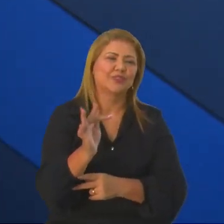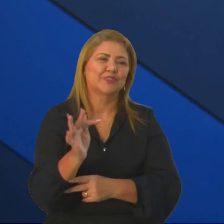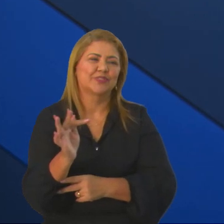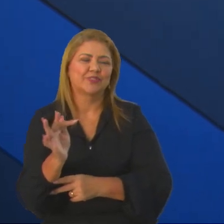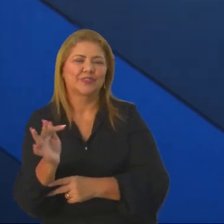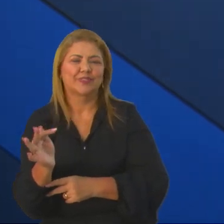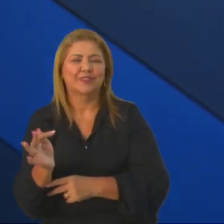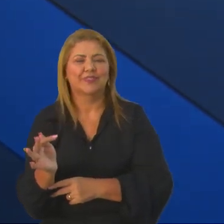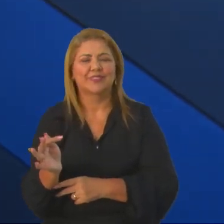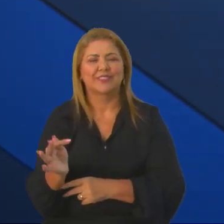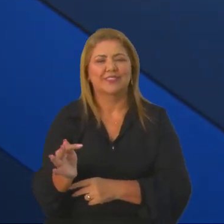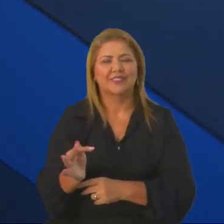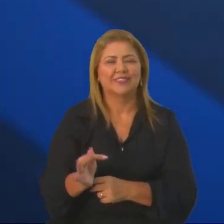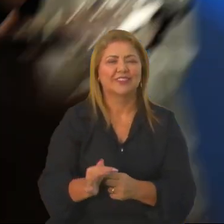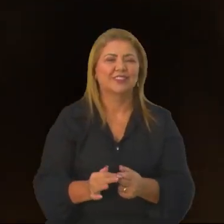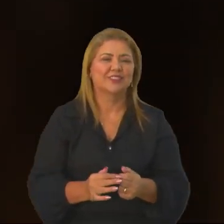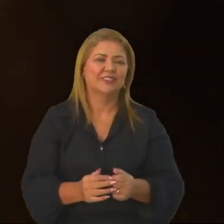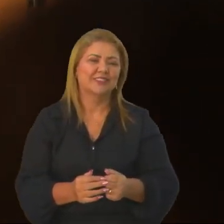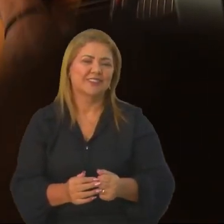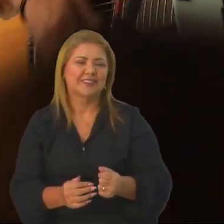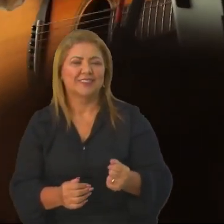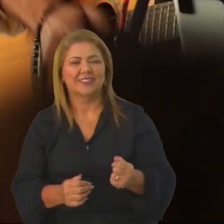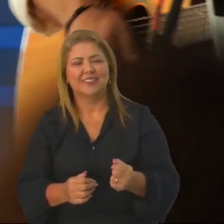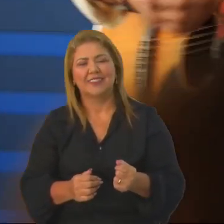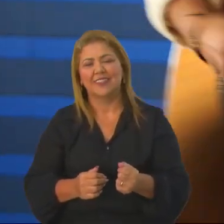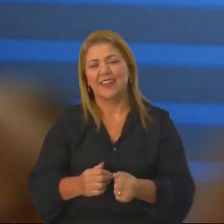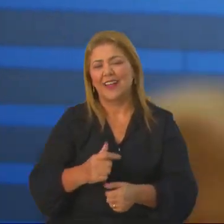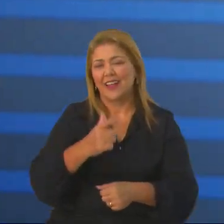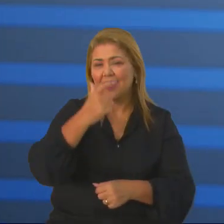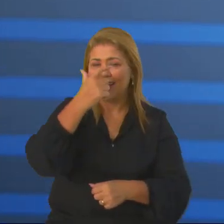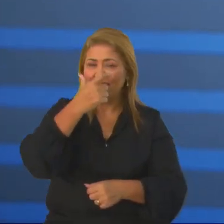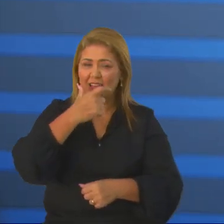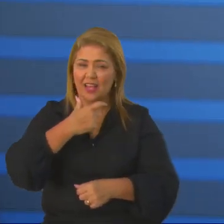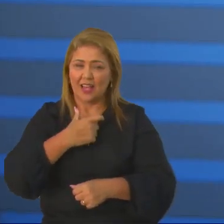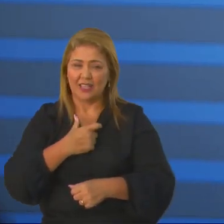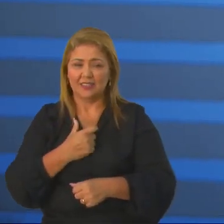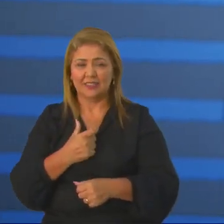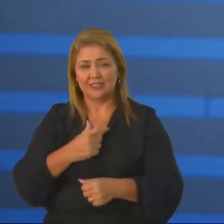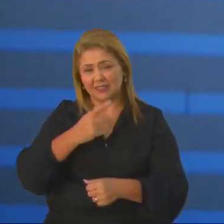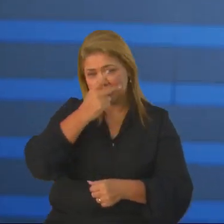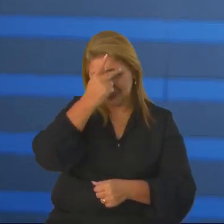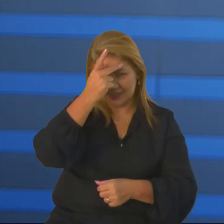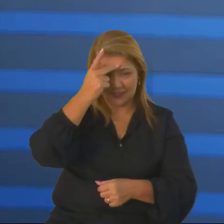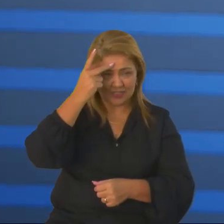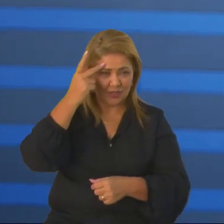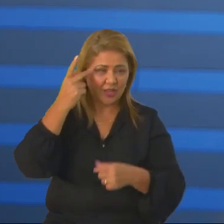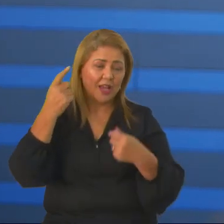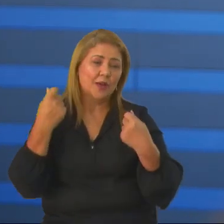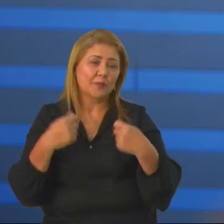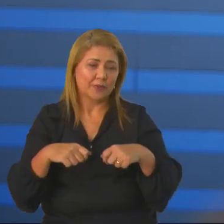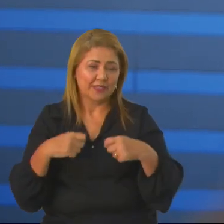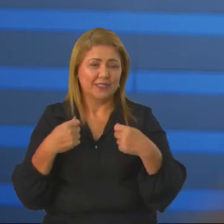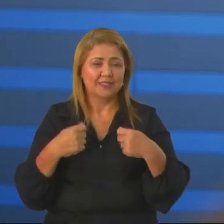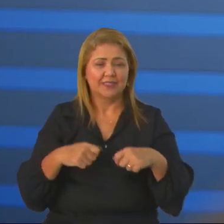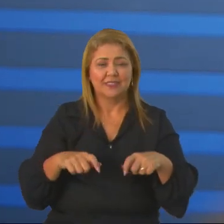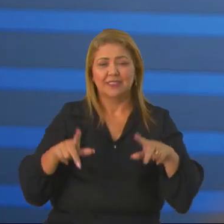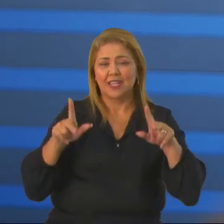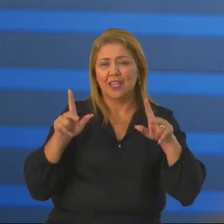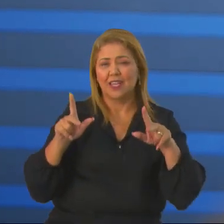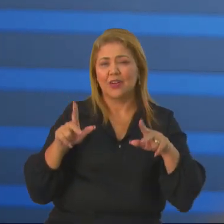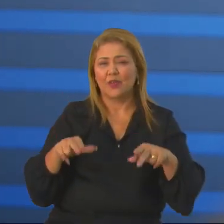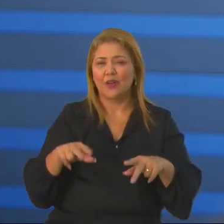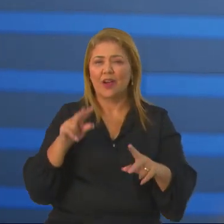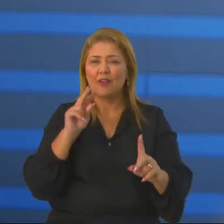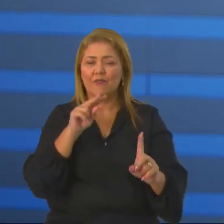destinos. Já que pra ser homem tem que ter a grandeza de